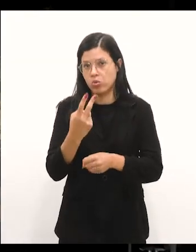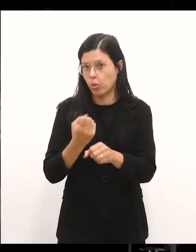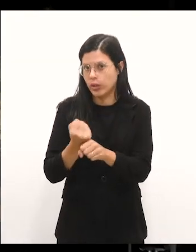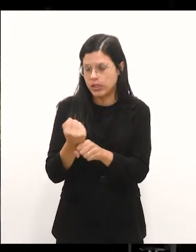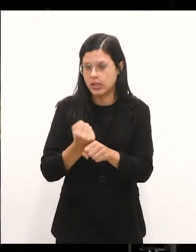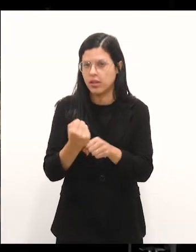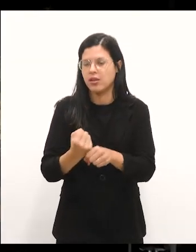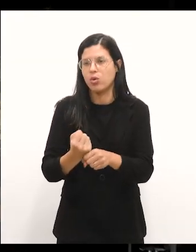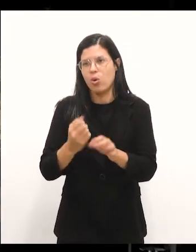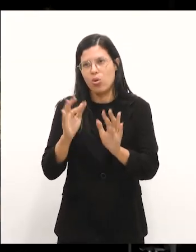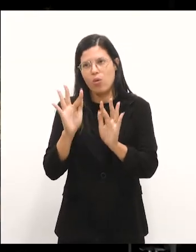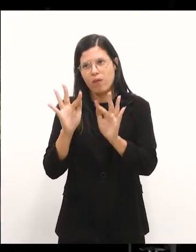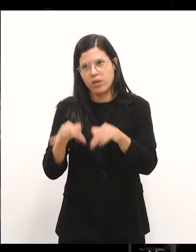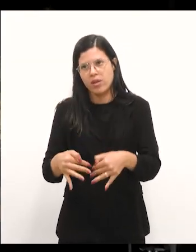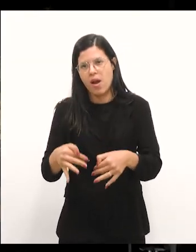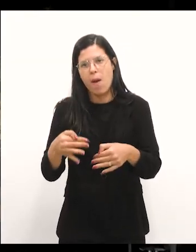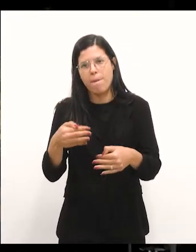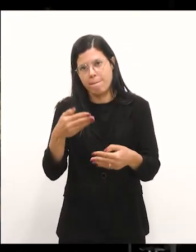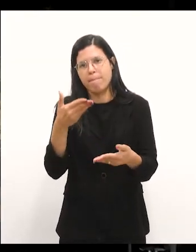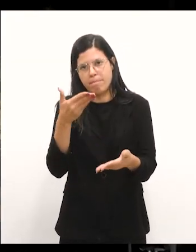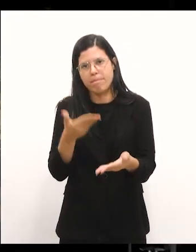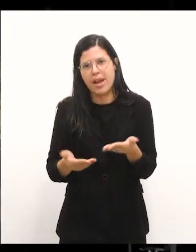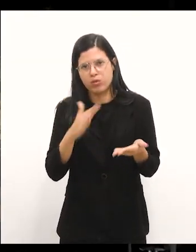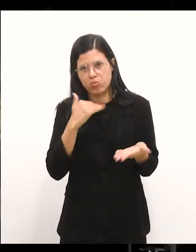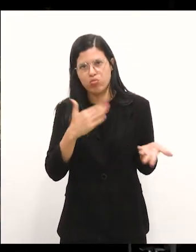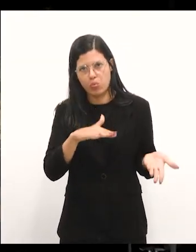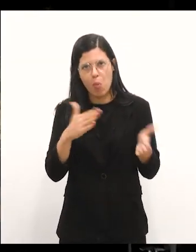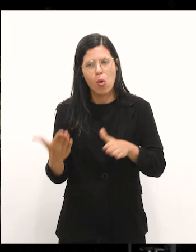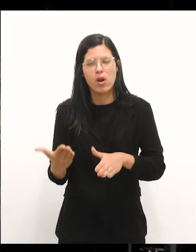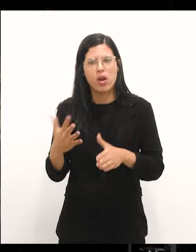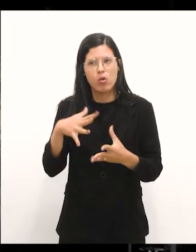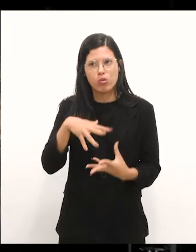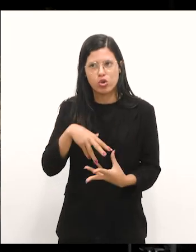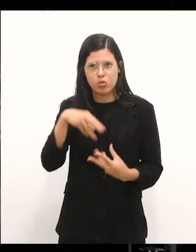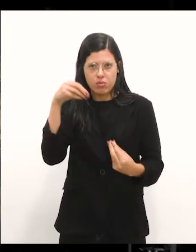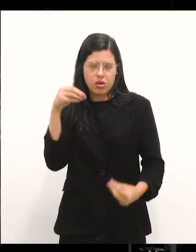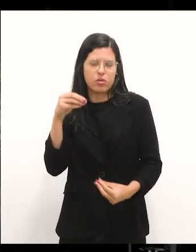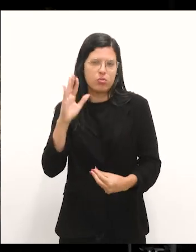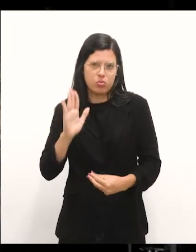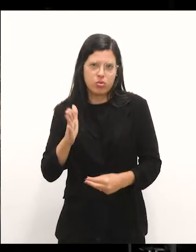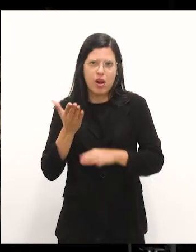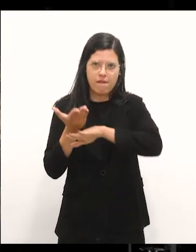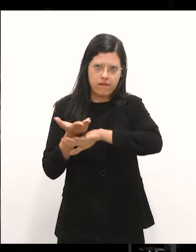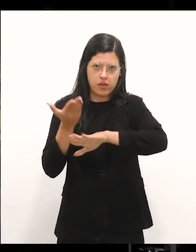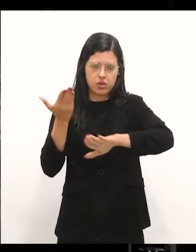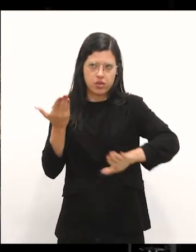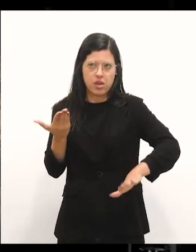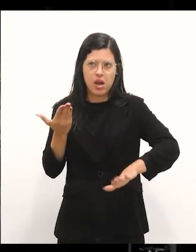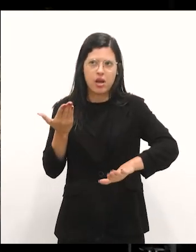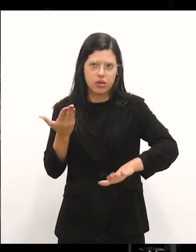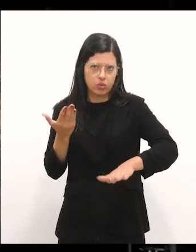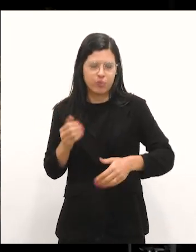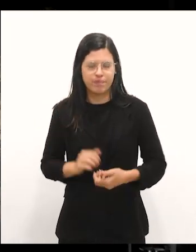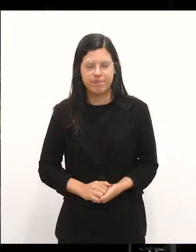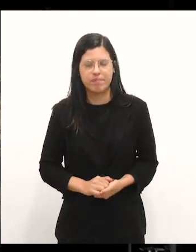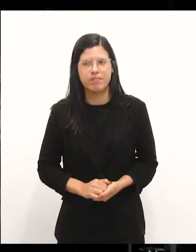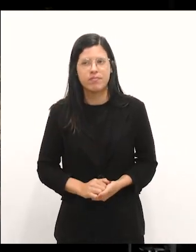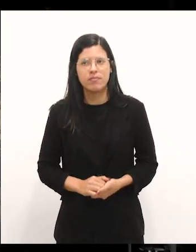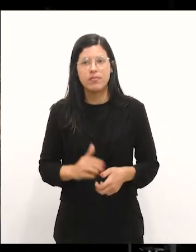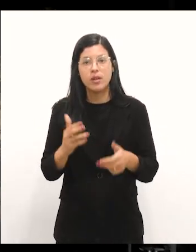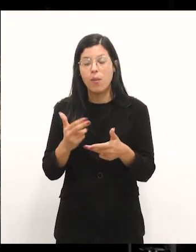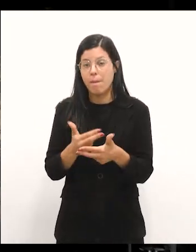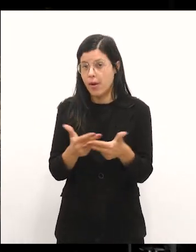anos, aí no final, realmente, quando está perto do desencarne, o espírito já é afastado até que se haja o desligamento.